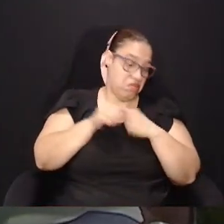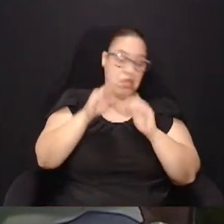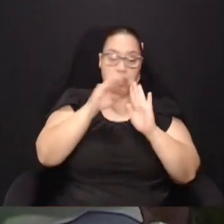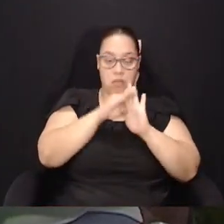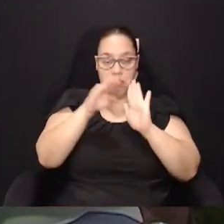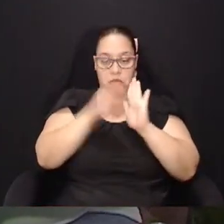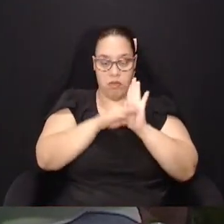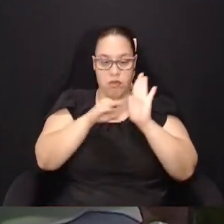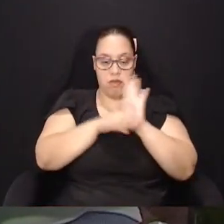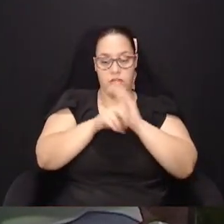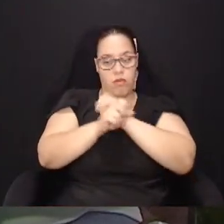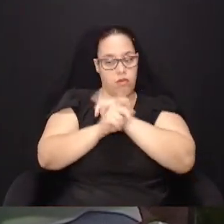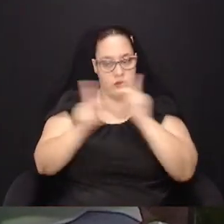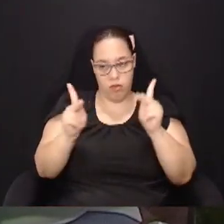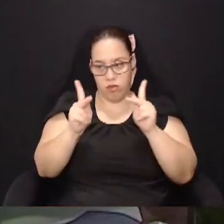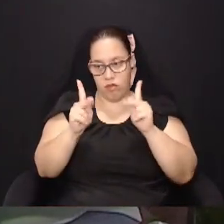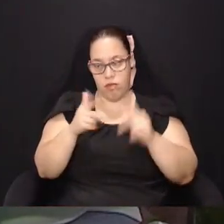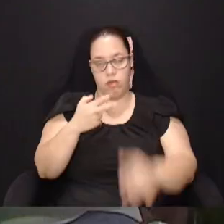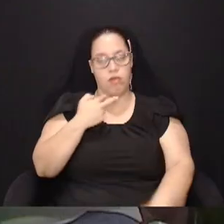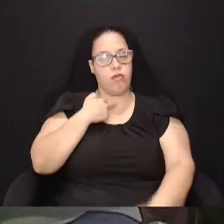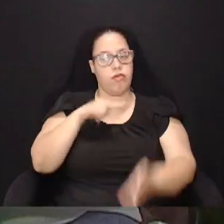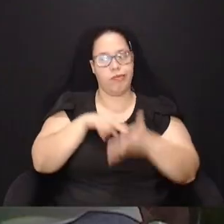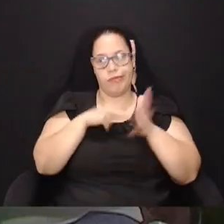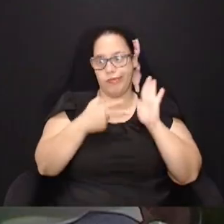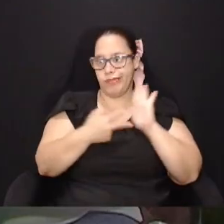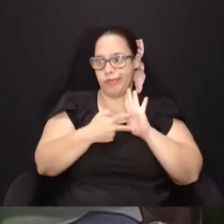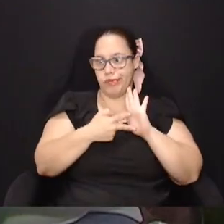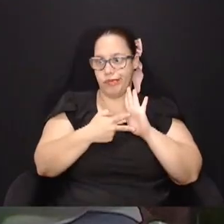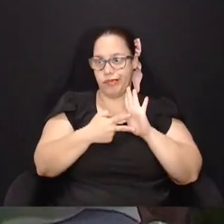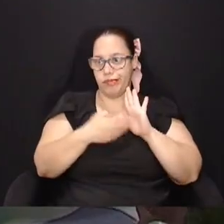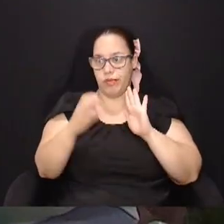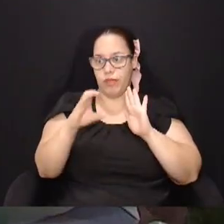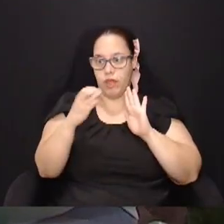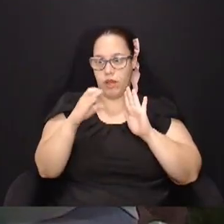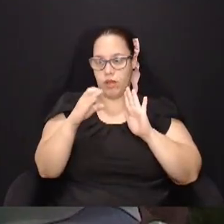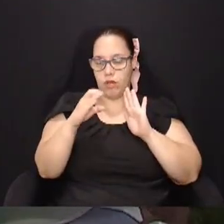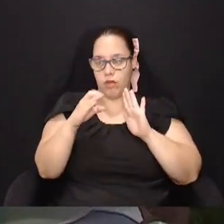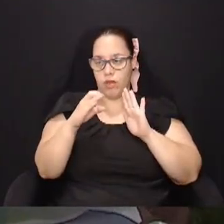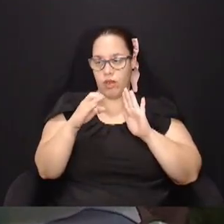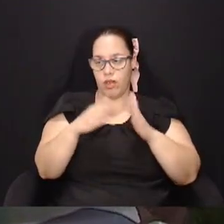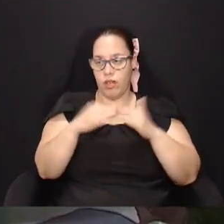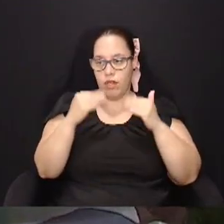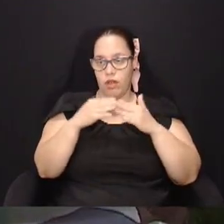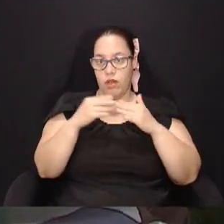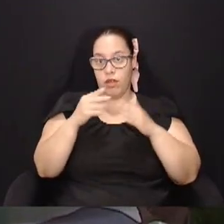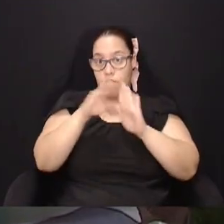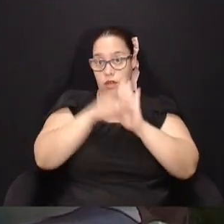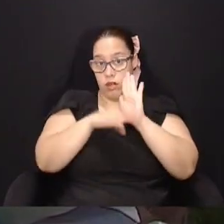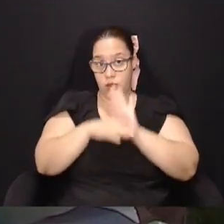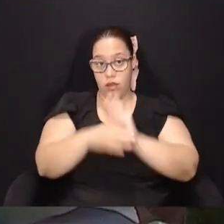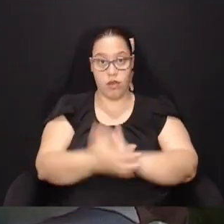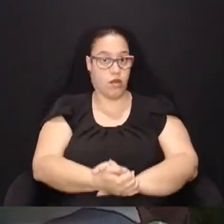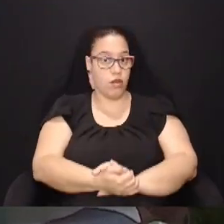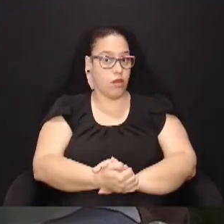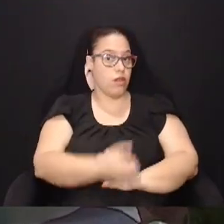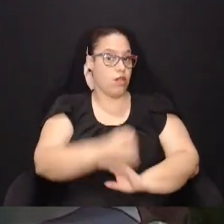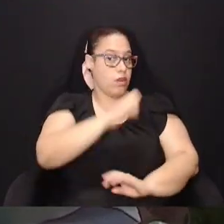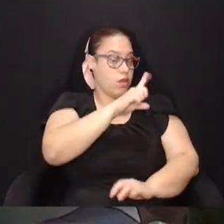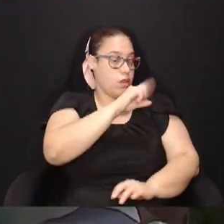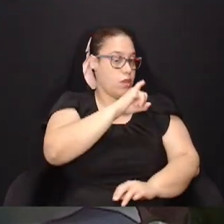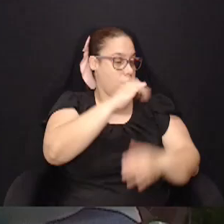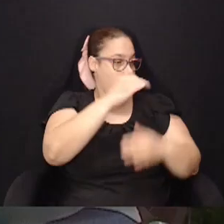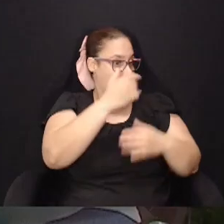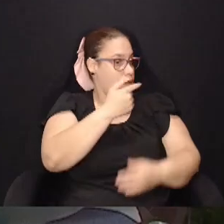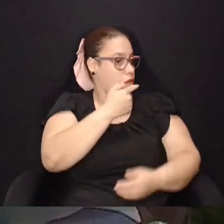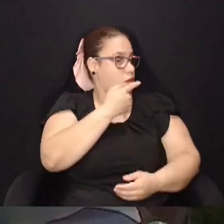bem. O que não faz sentido, tomar crédito no mercado para obter o desconto e pagar à vista. Eli, para a gente finalizar aqui, tem mais alguma coisa que você queira falar para o